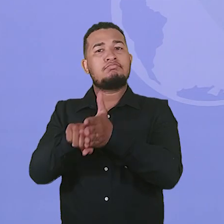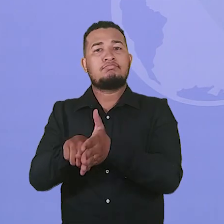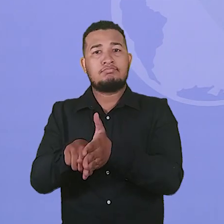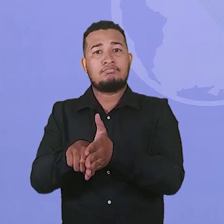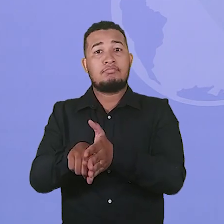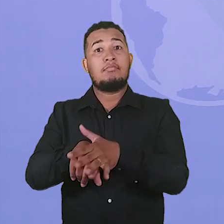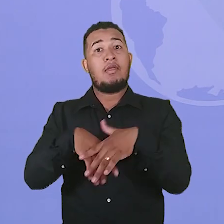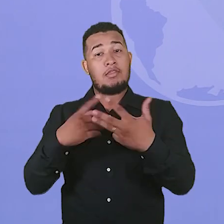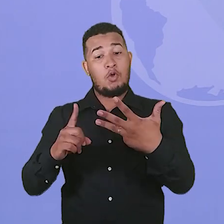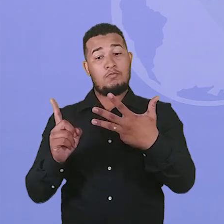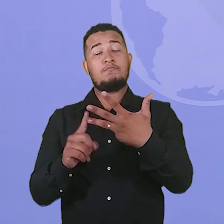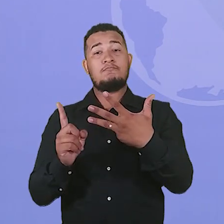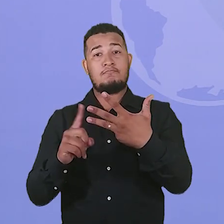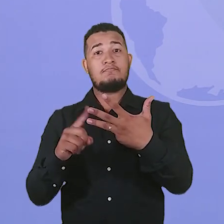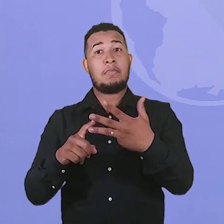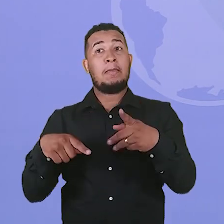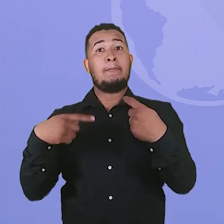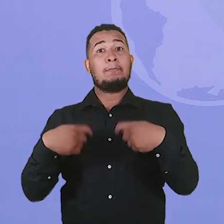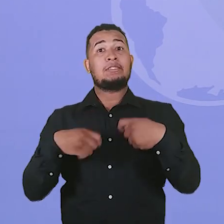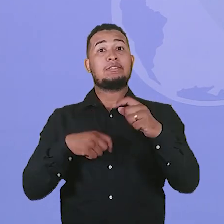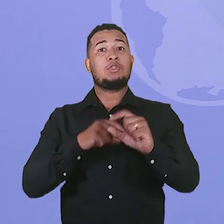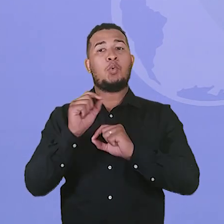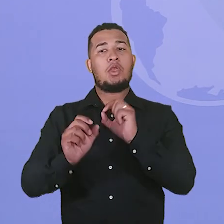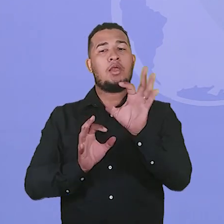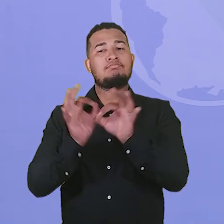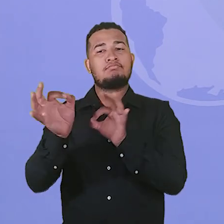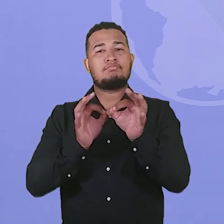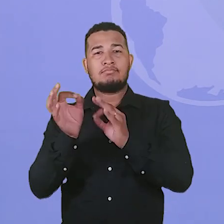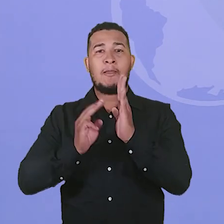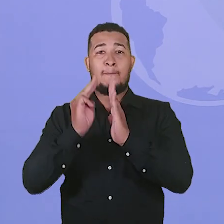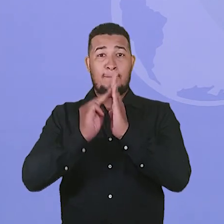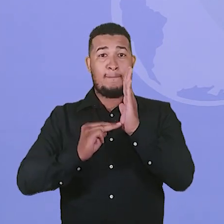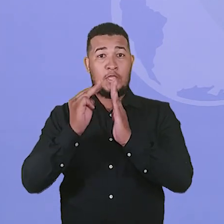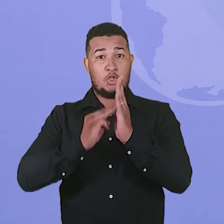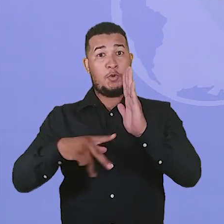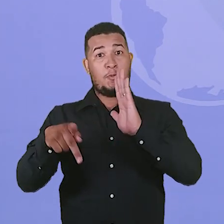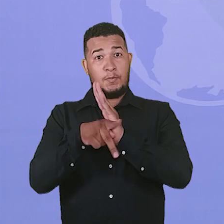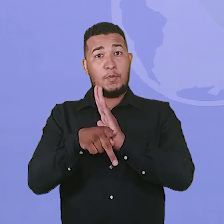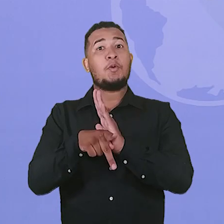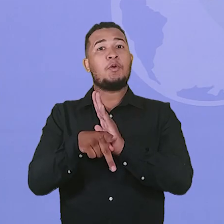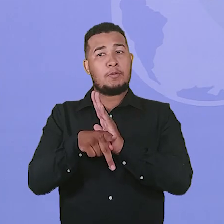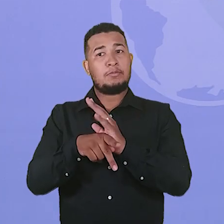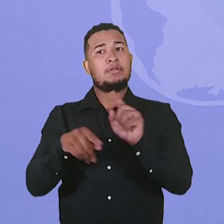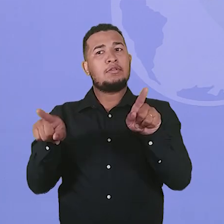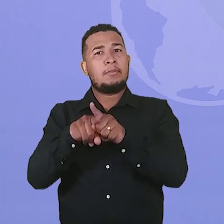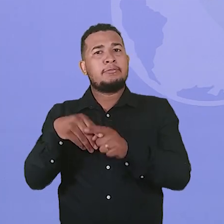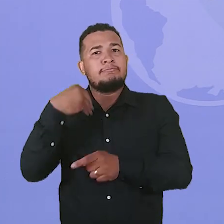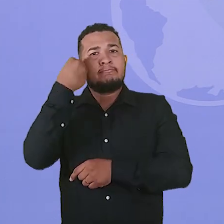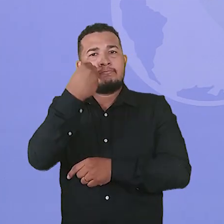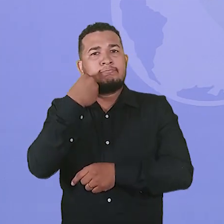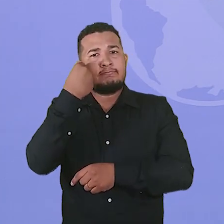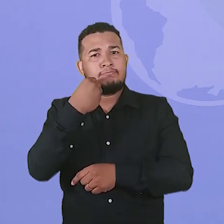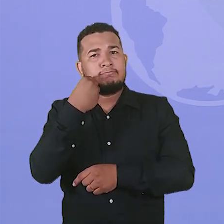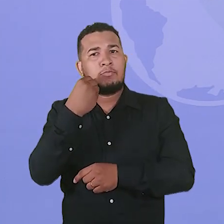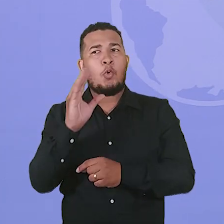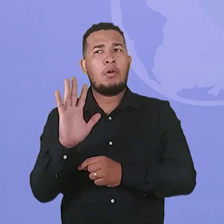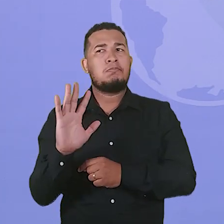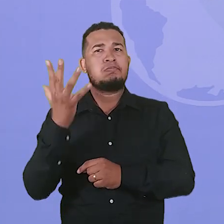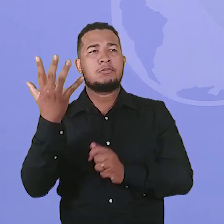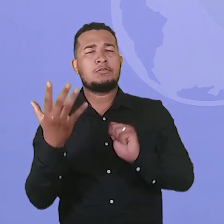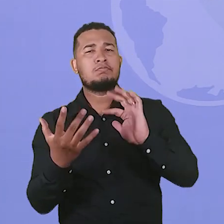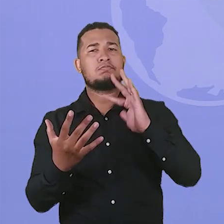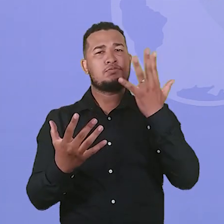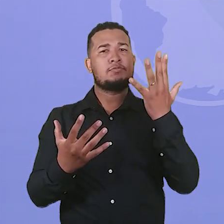Então, o conhecimento científico, ele precisa organizar um método de investigação e de experimentação de suas